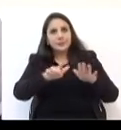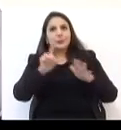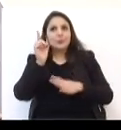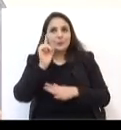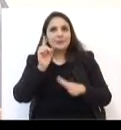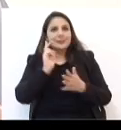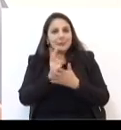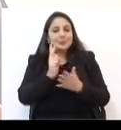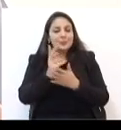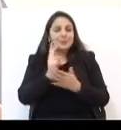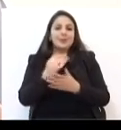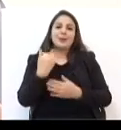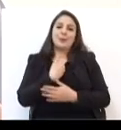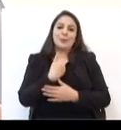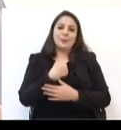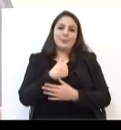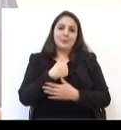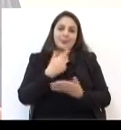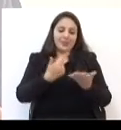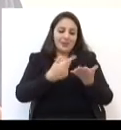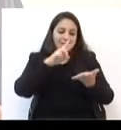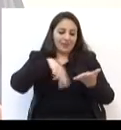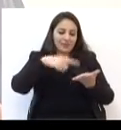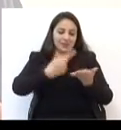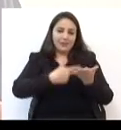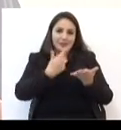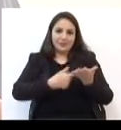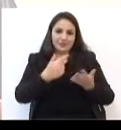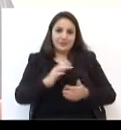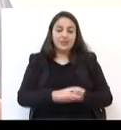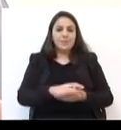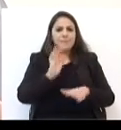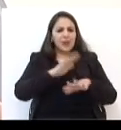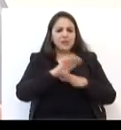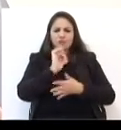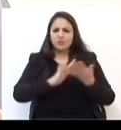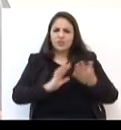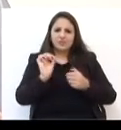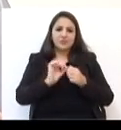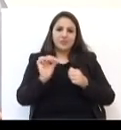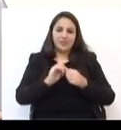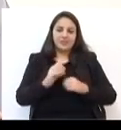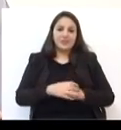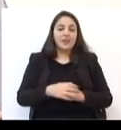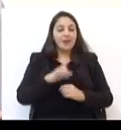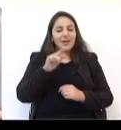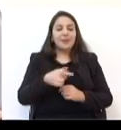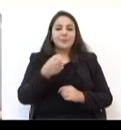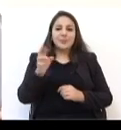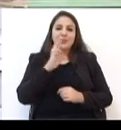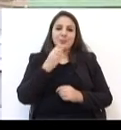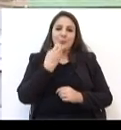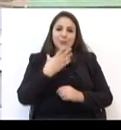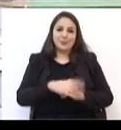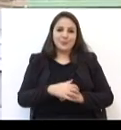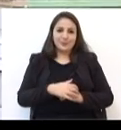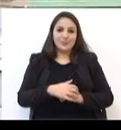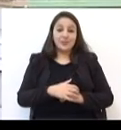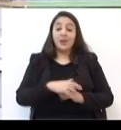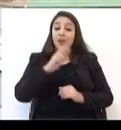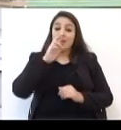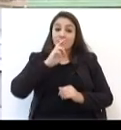né, tudo isso gera, além das outras atividades, enfim, mas é gratificante. E